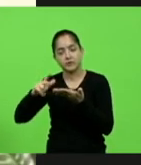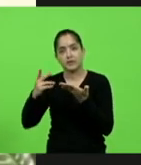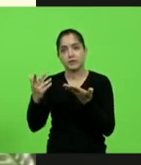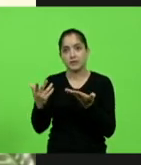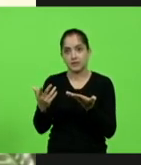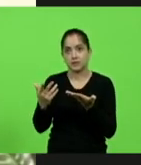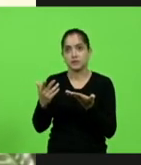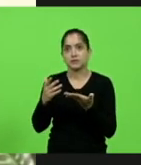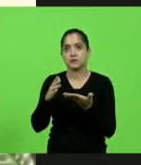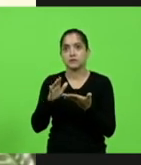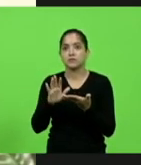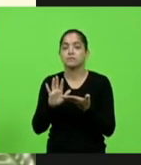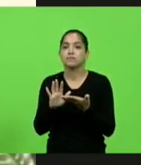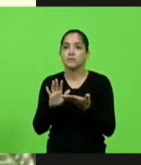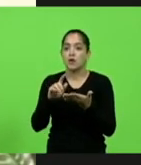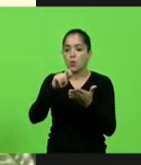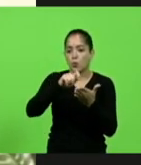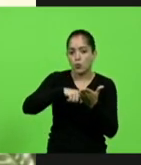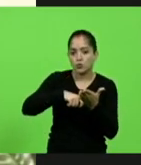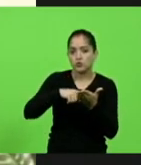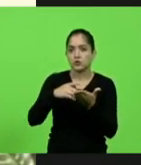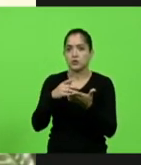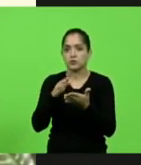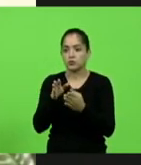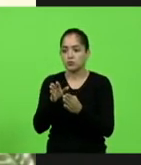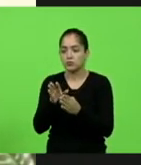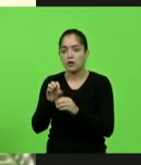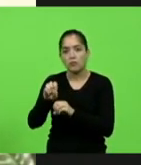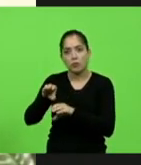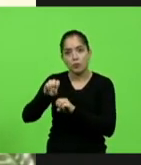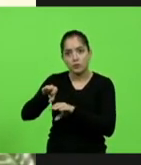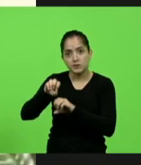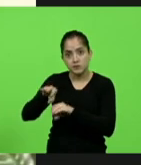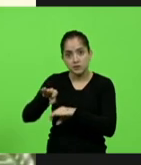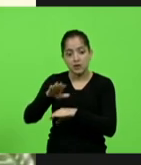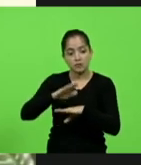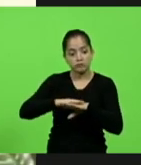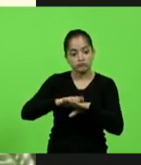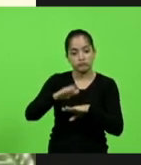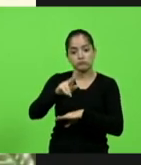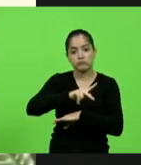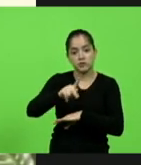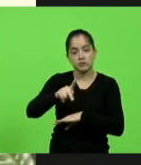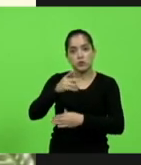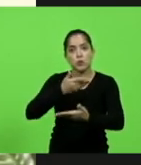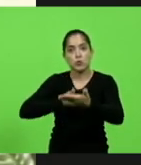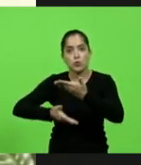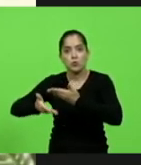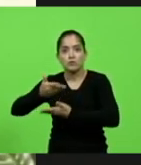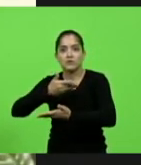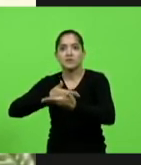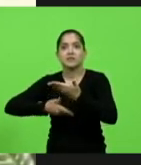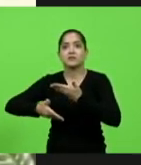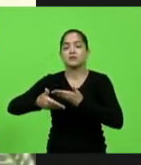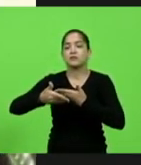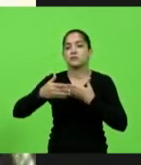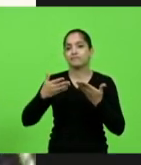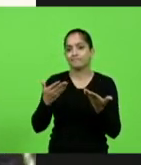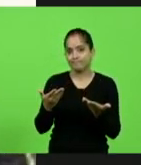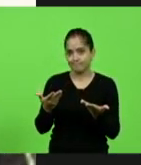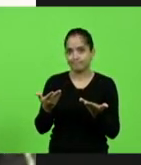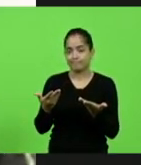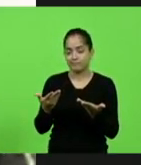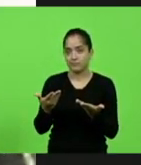né, corrigidos ou, pelo menos, orientados pelos professores, o convívio, a diversidade, tudo isso vem